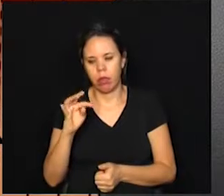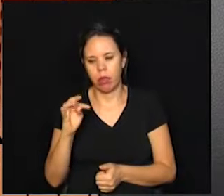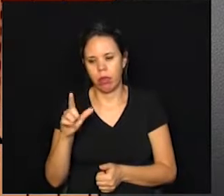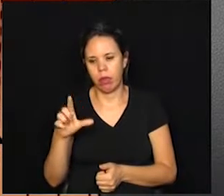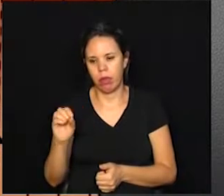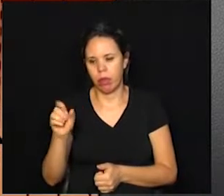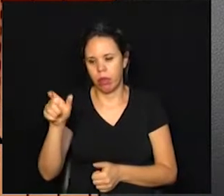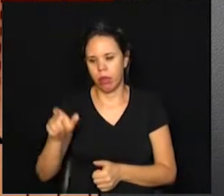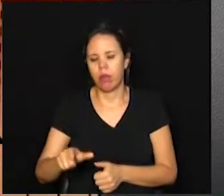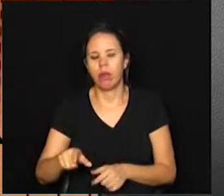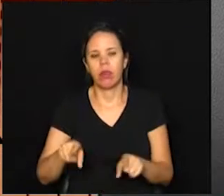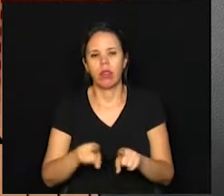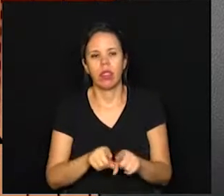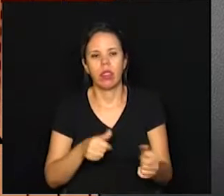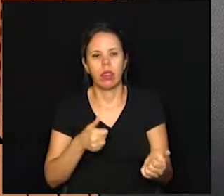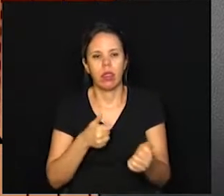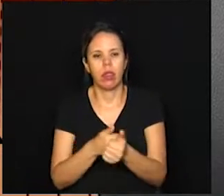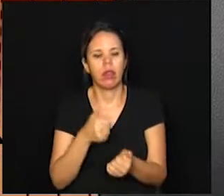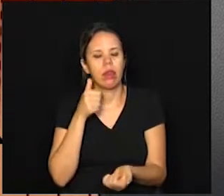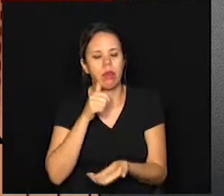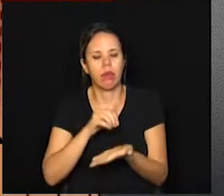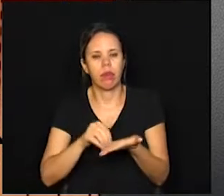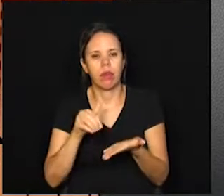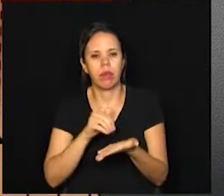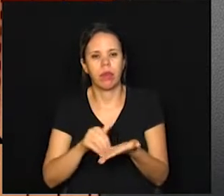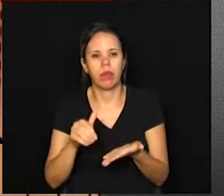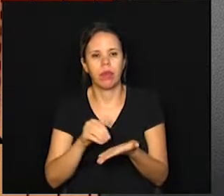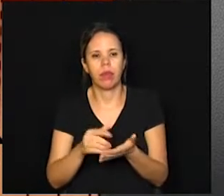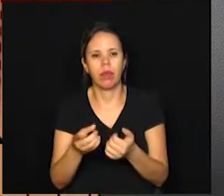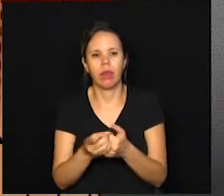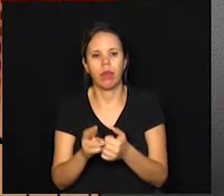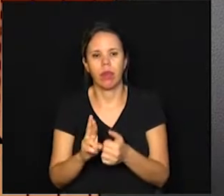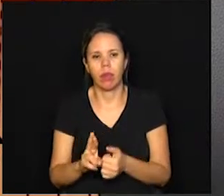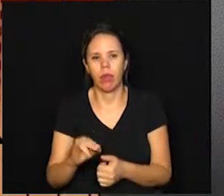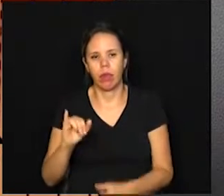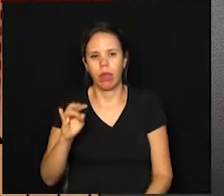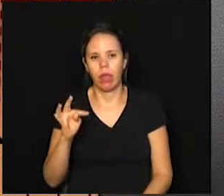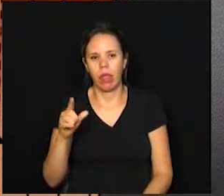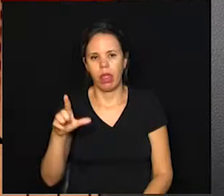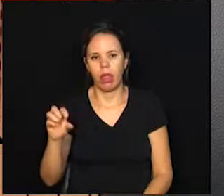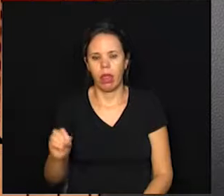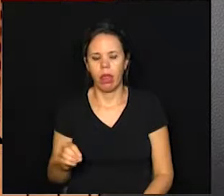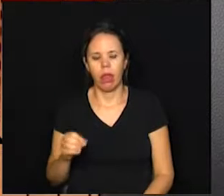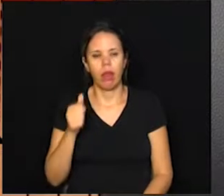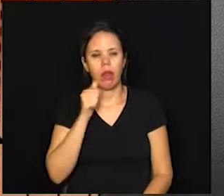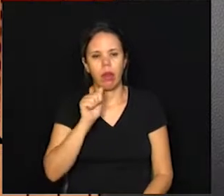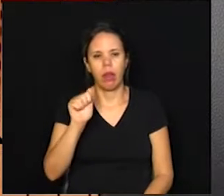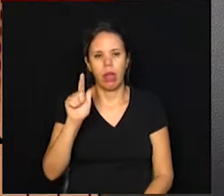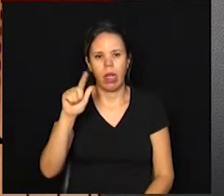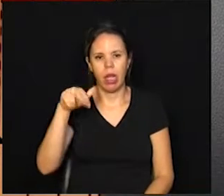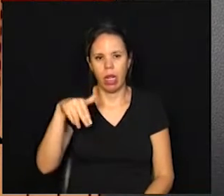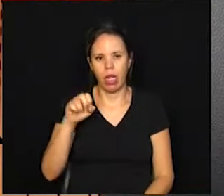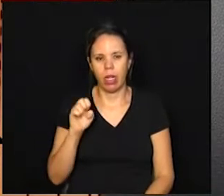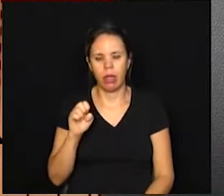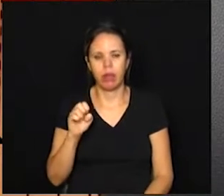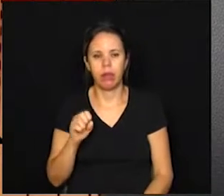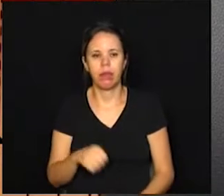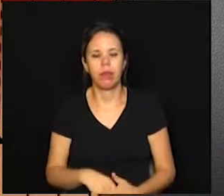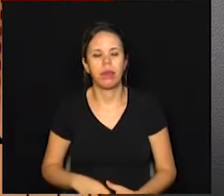está conosco a secretária do senhor Ítalo, que é a Aline Rodrigues,